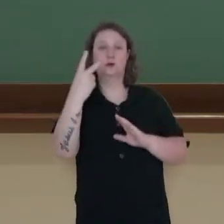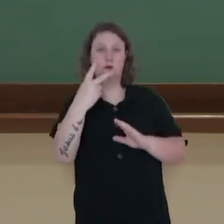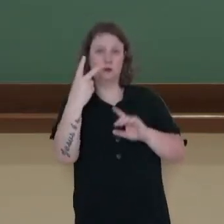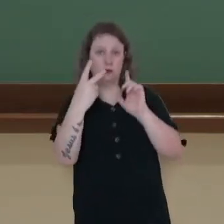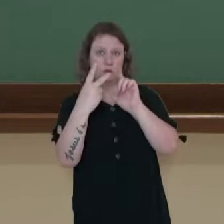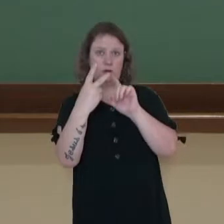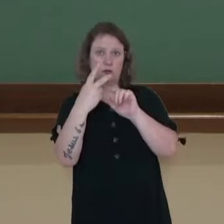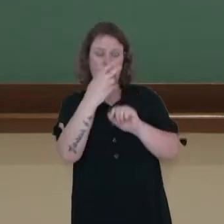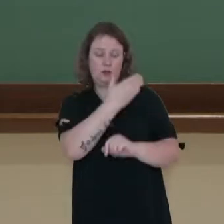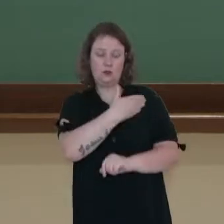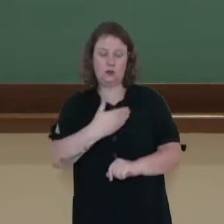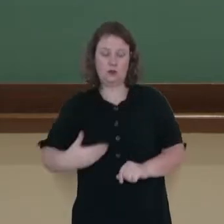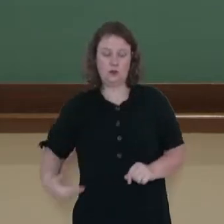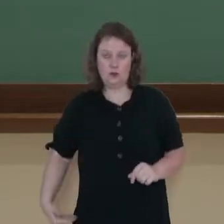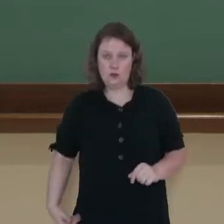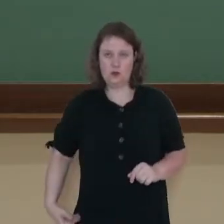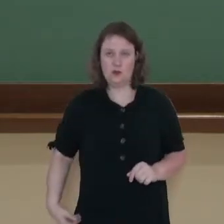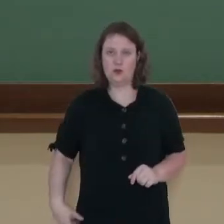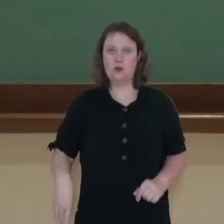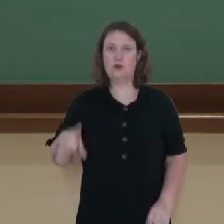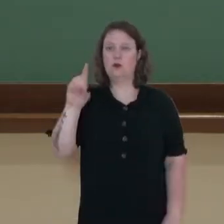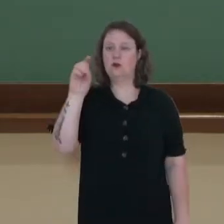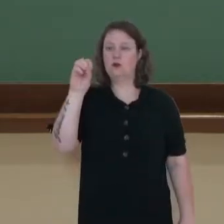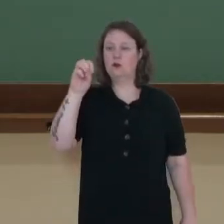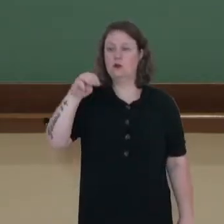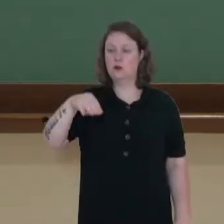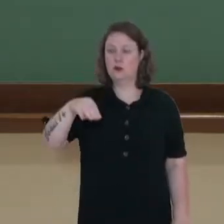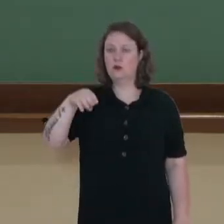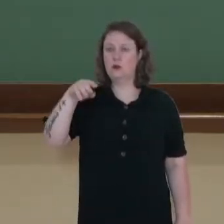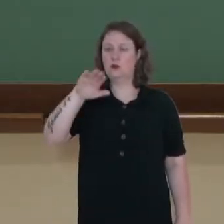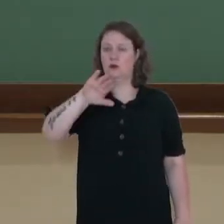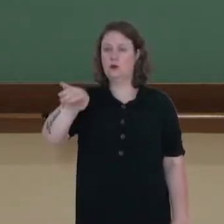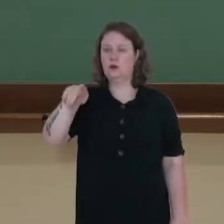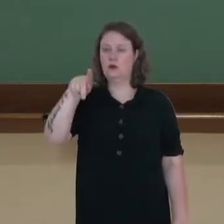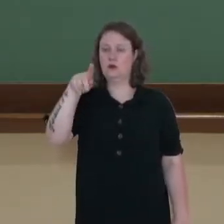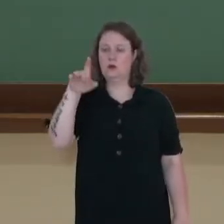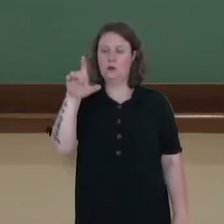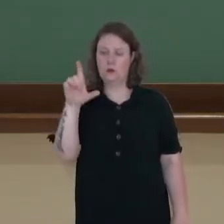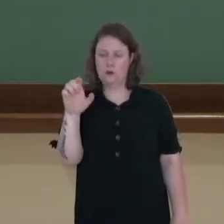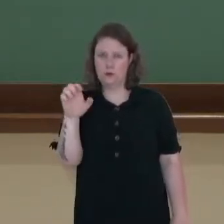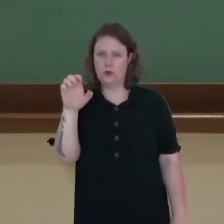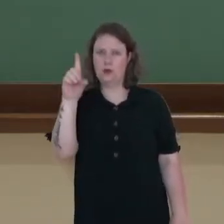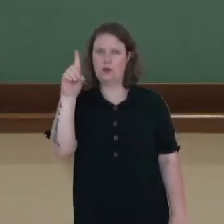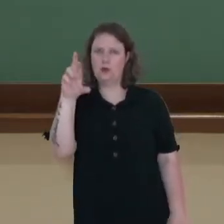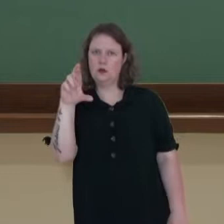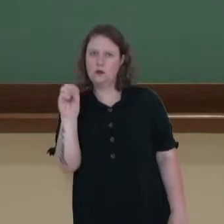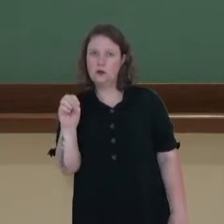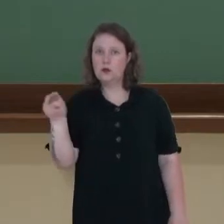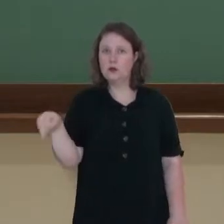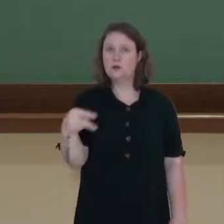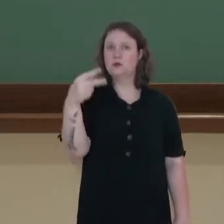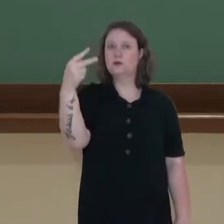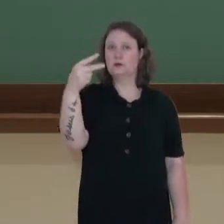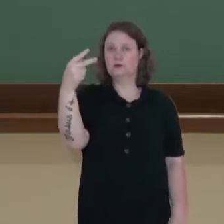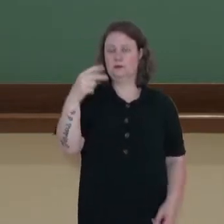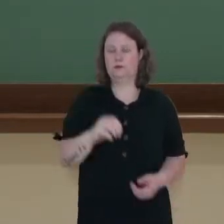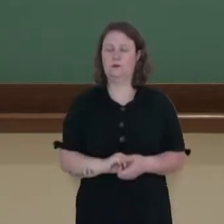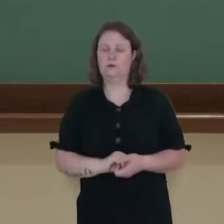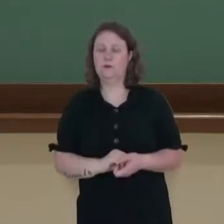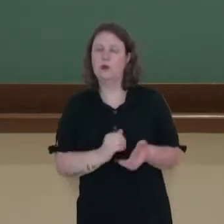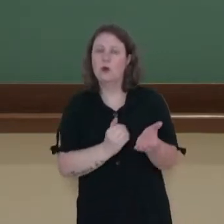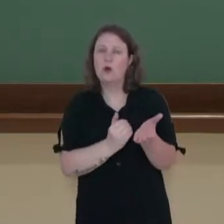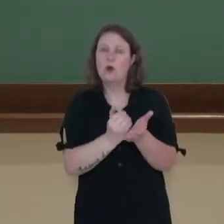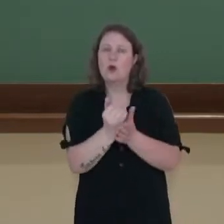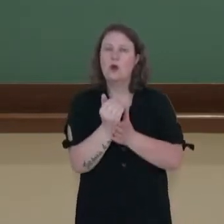Brasil, governo de Dom Pedro II, que começa no ano de 1840 e se estende